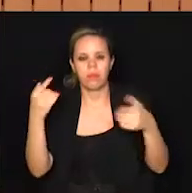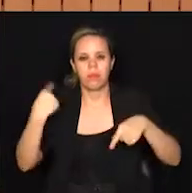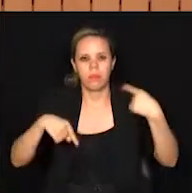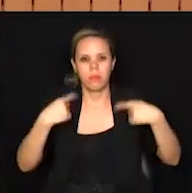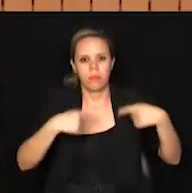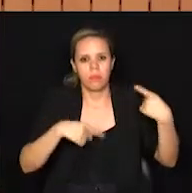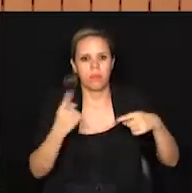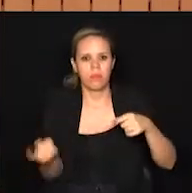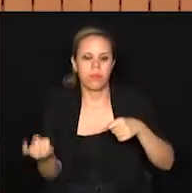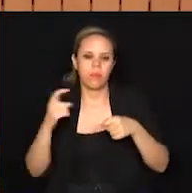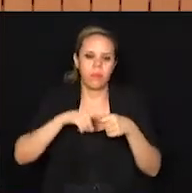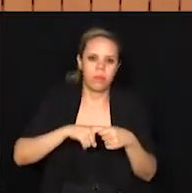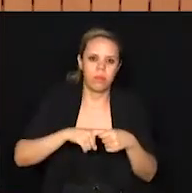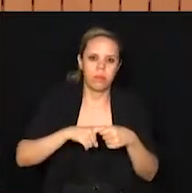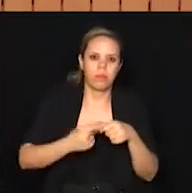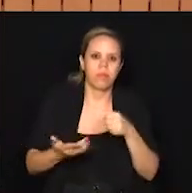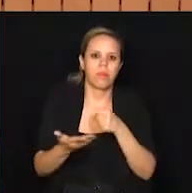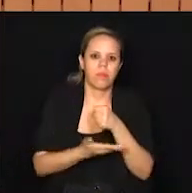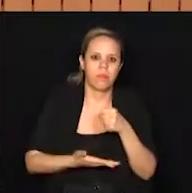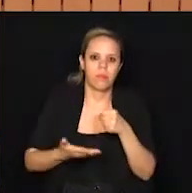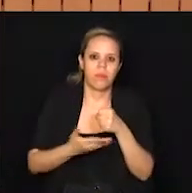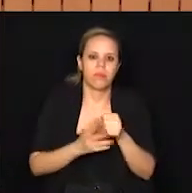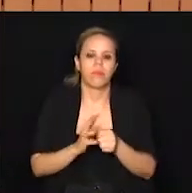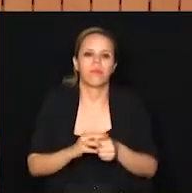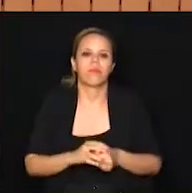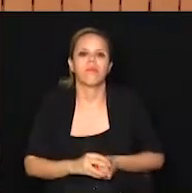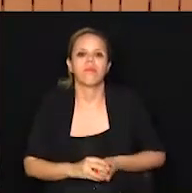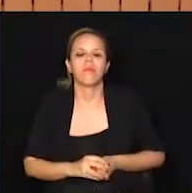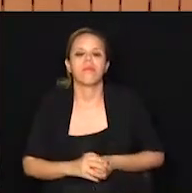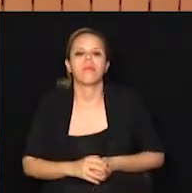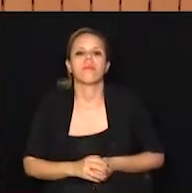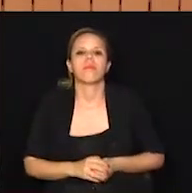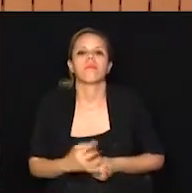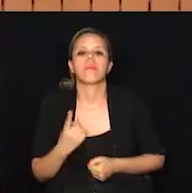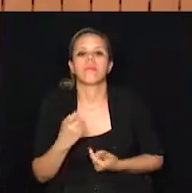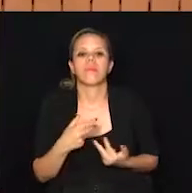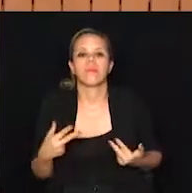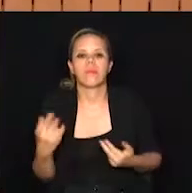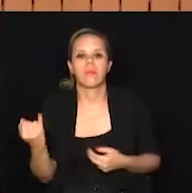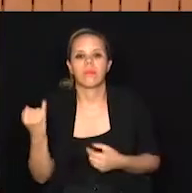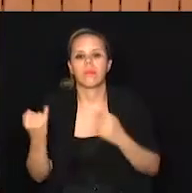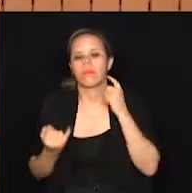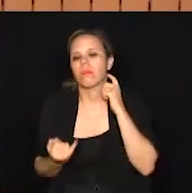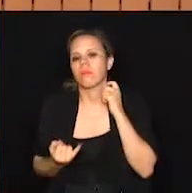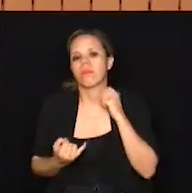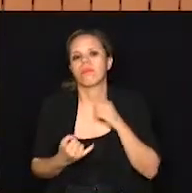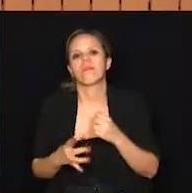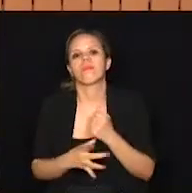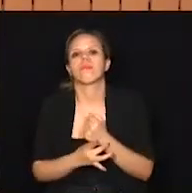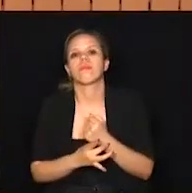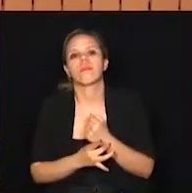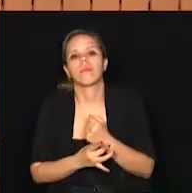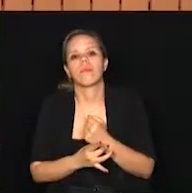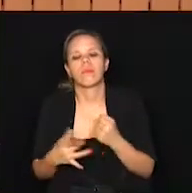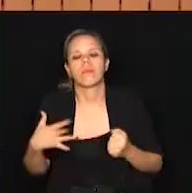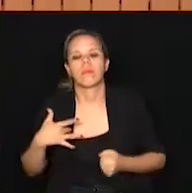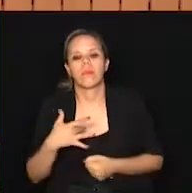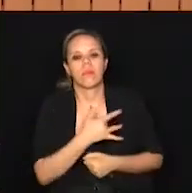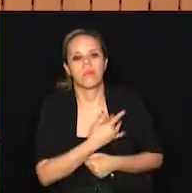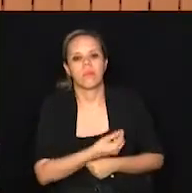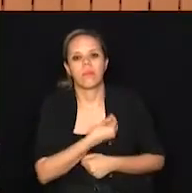O que fica muito claro é que a ausência de um debate público transparente por parte daqueles